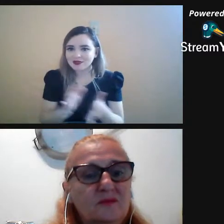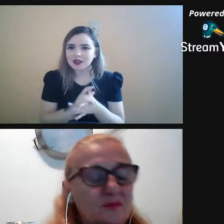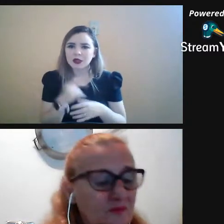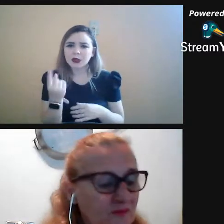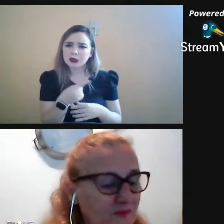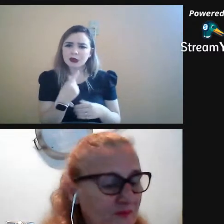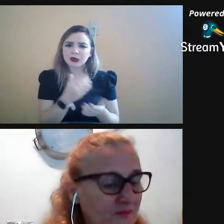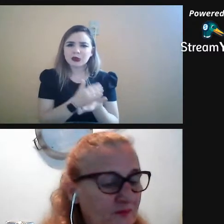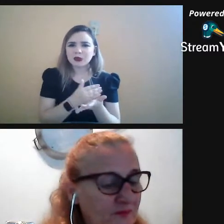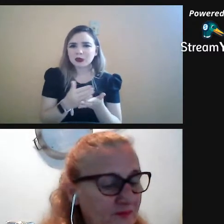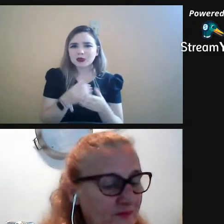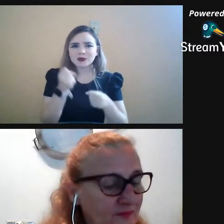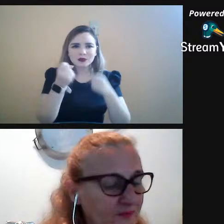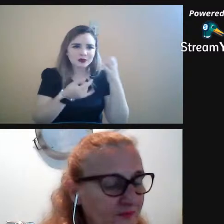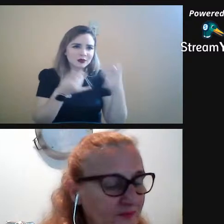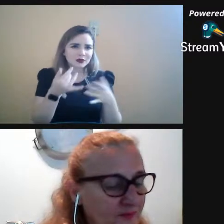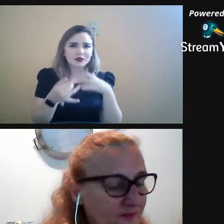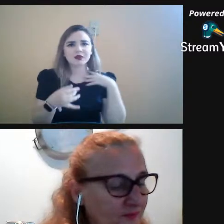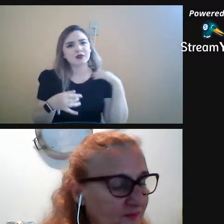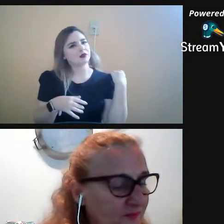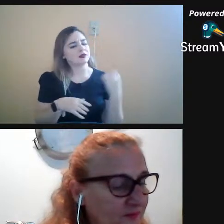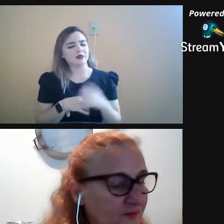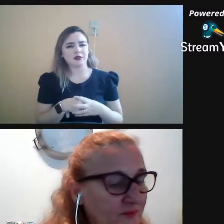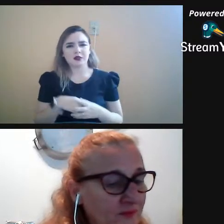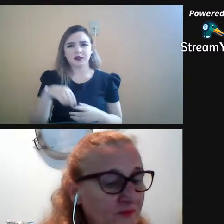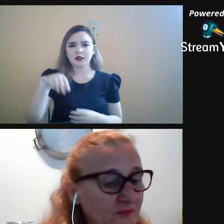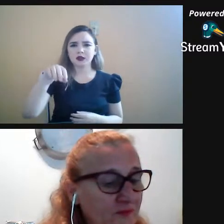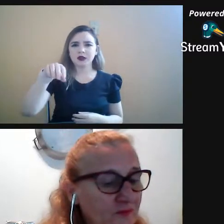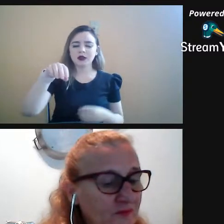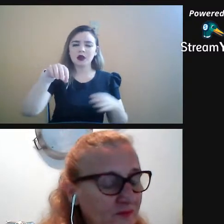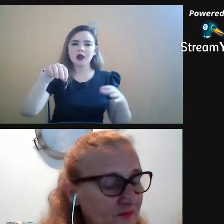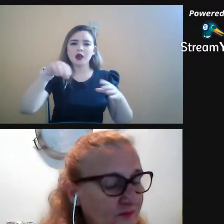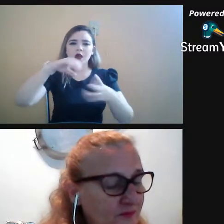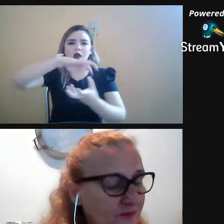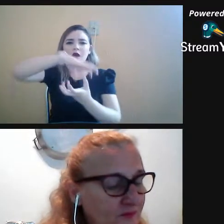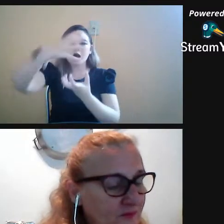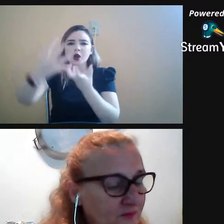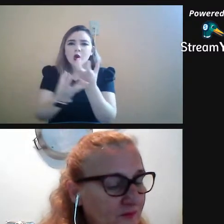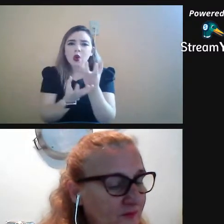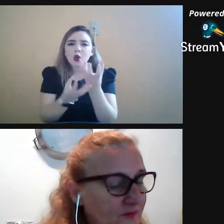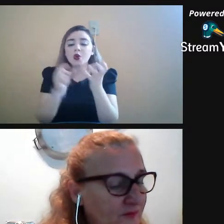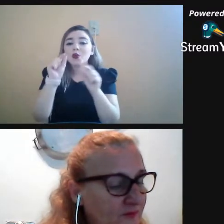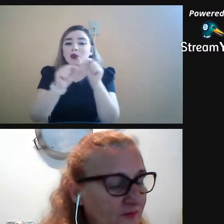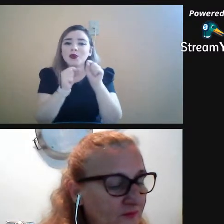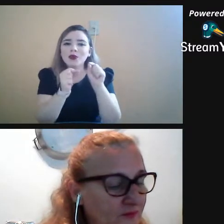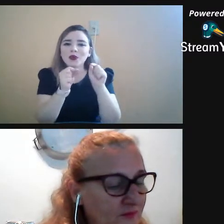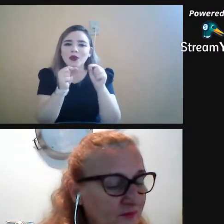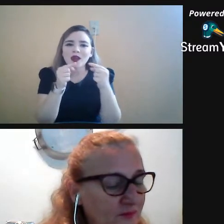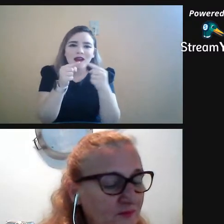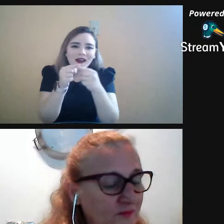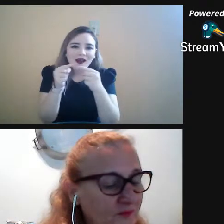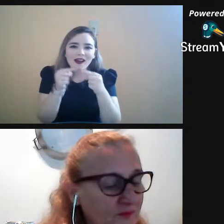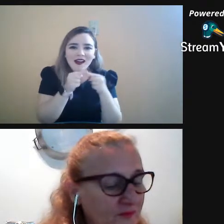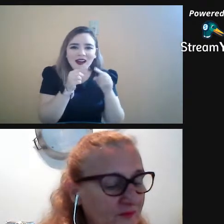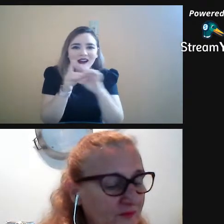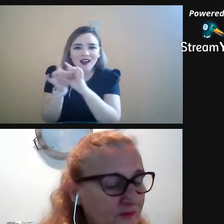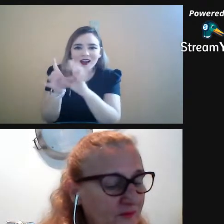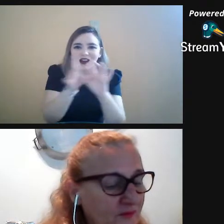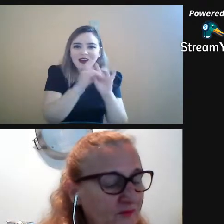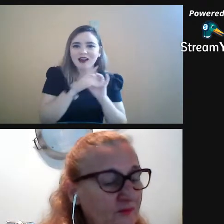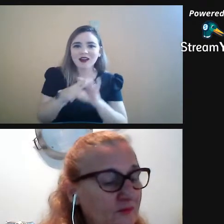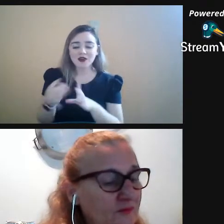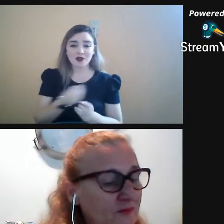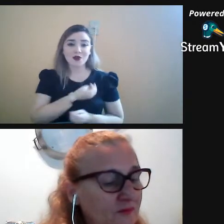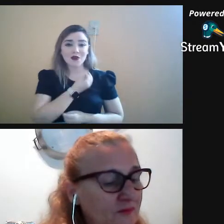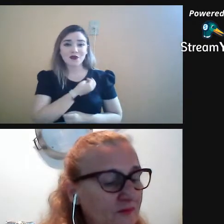que ecologia são interações. Interações entre os seres vivos. Em ecologia,